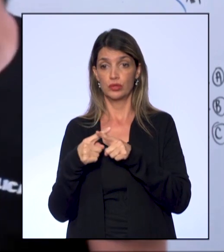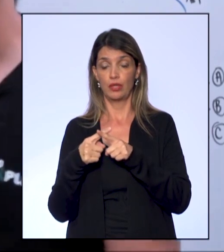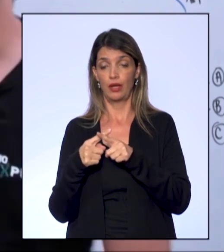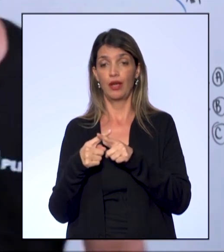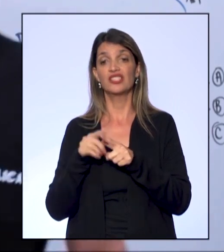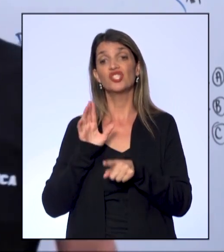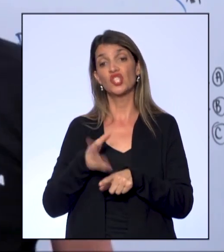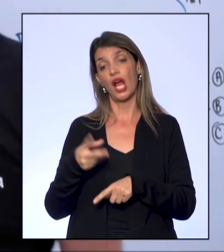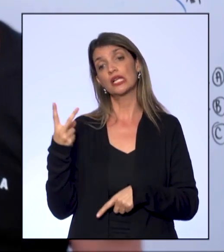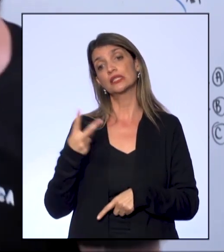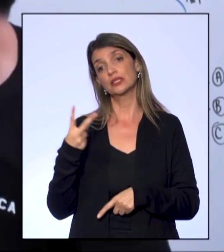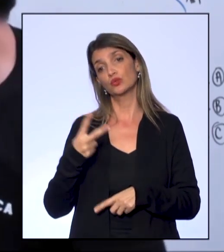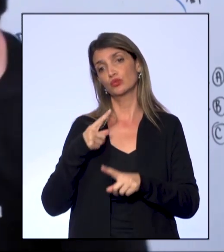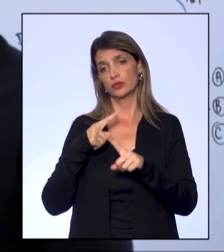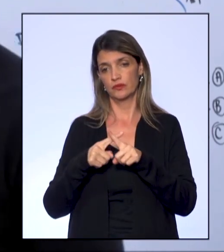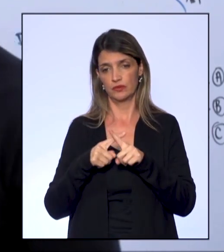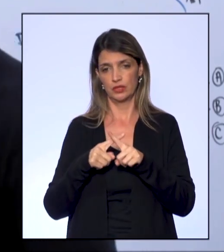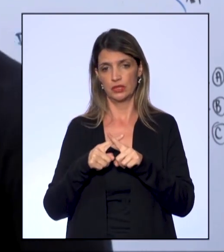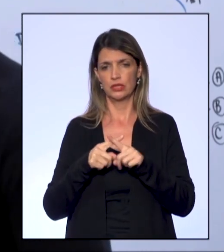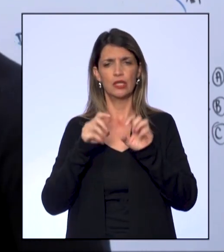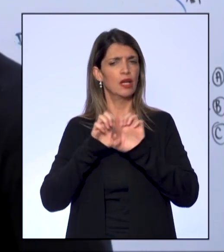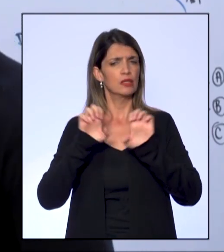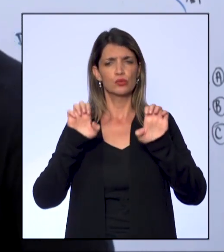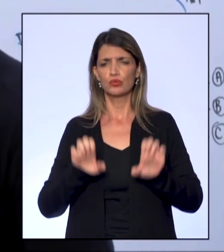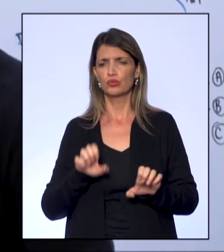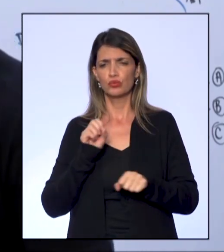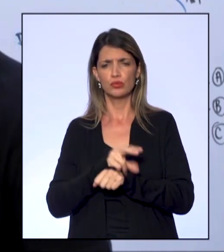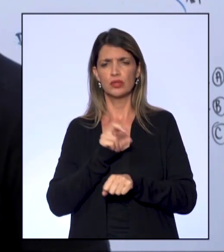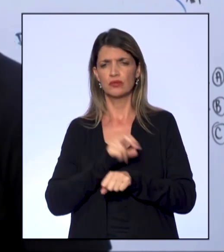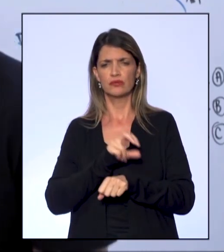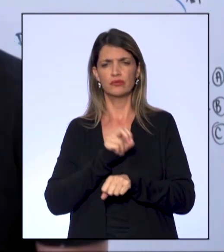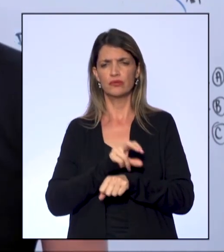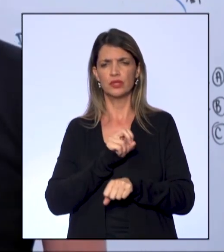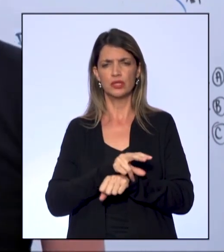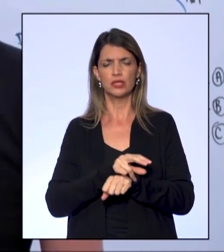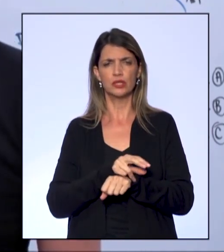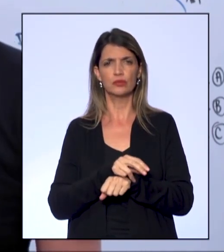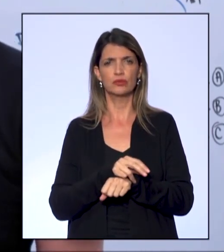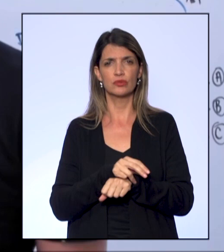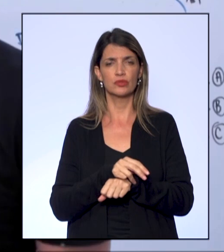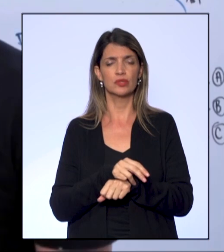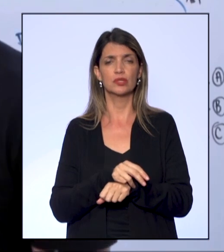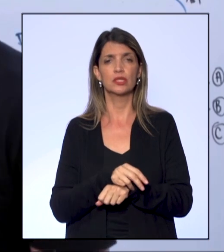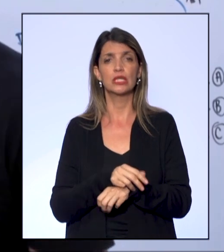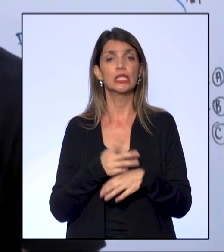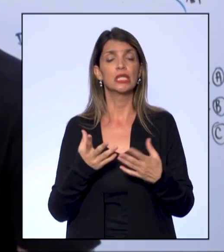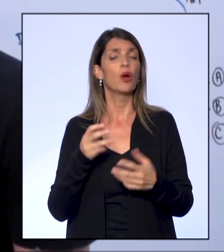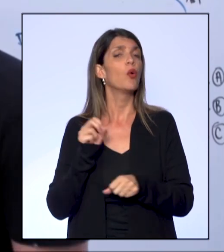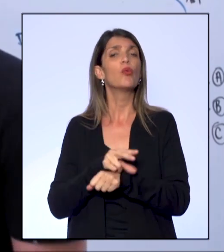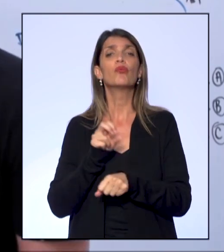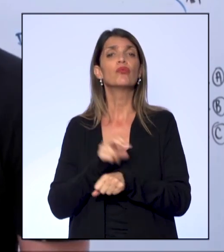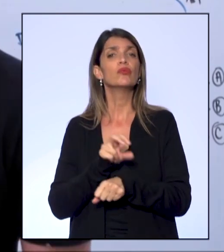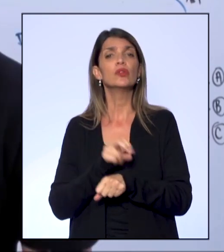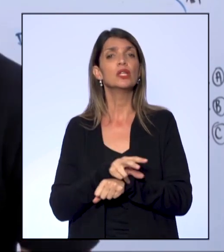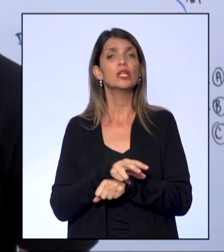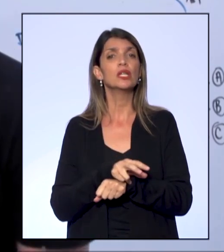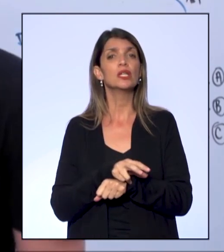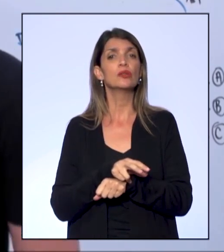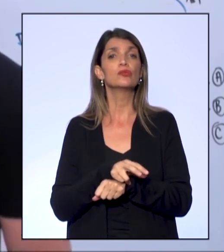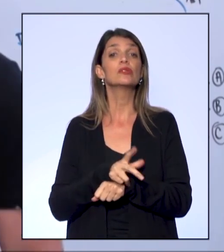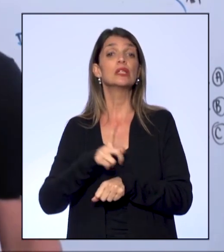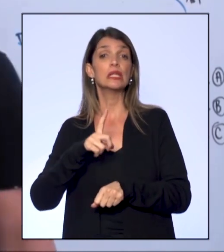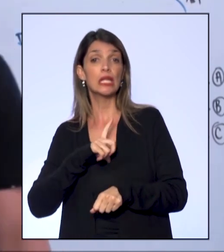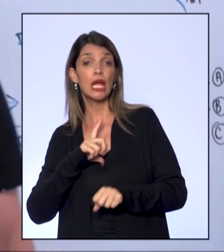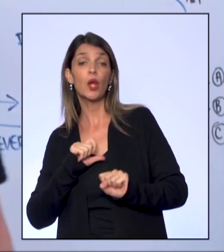linhagem, tá? Estrutura viral, galera. Quando a gente fala de vírus, a gente tem que ver que, basicamente, o vírus ele pode ou não ter